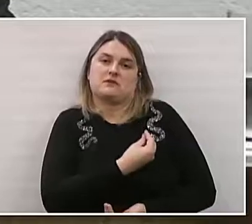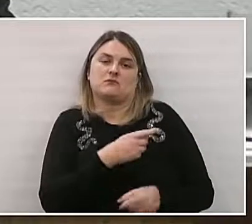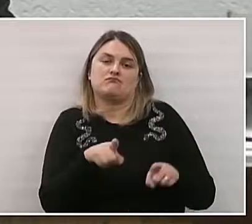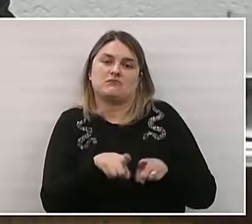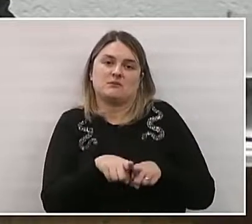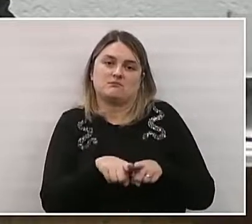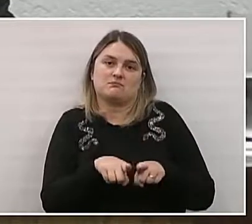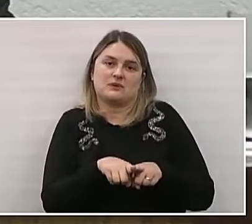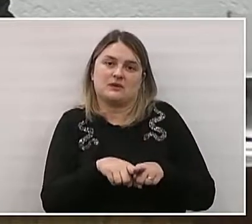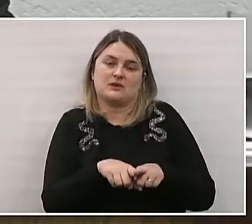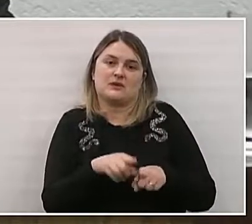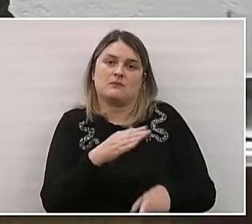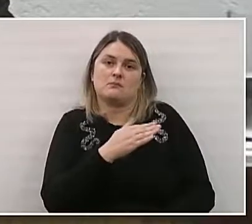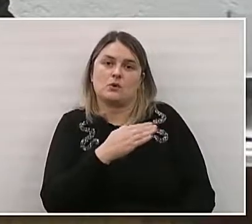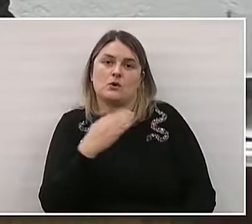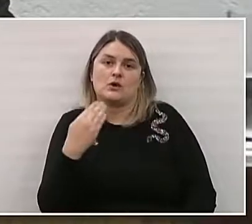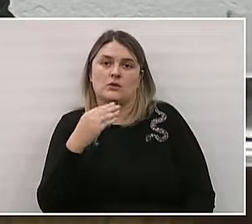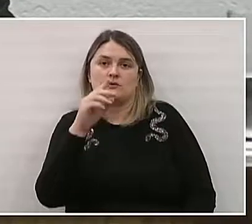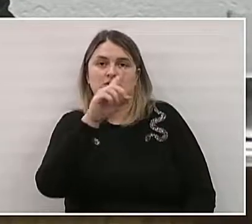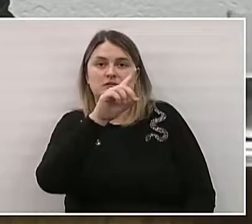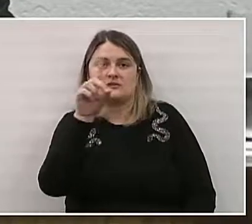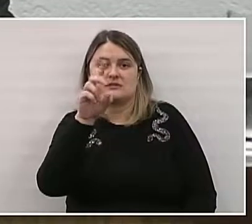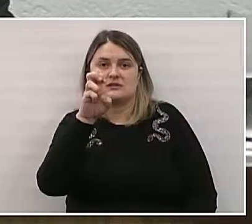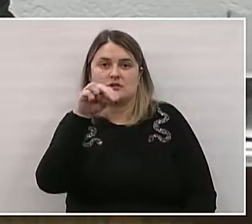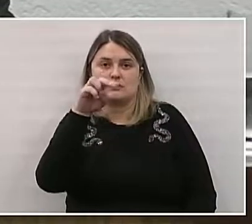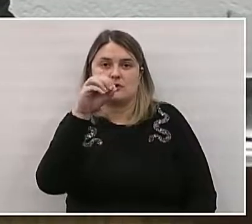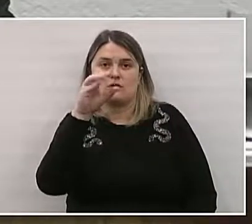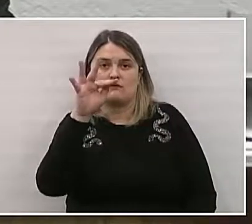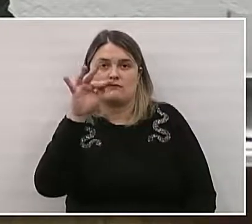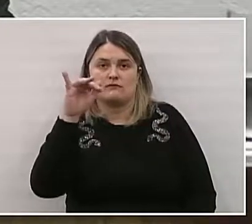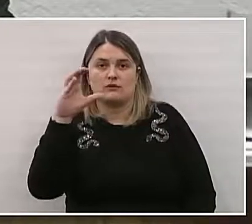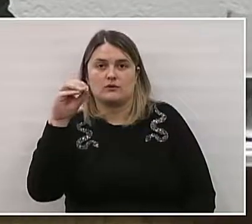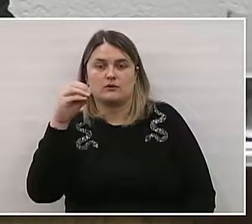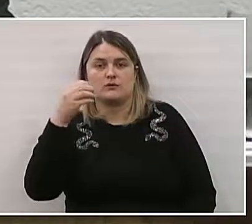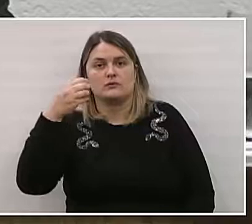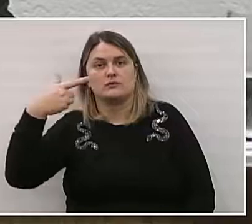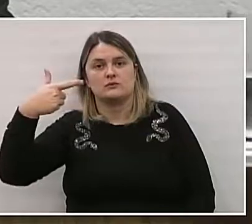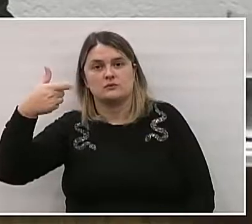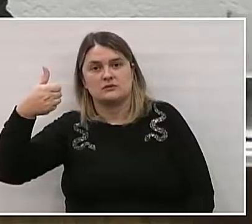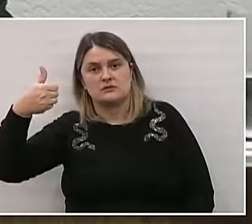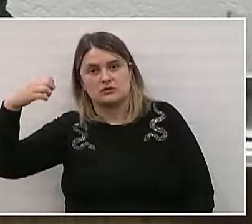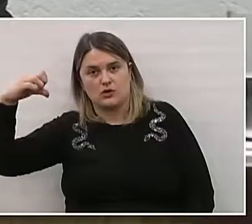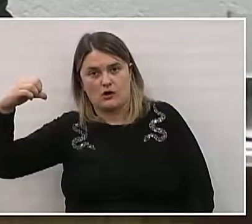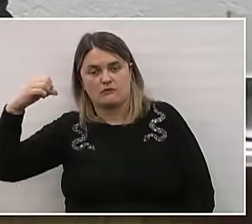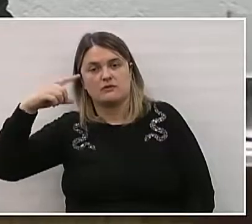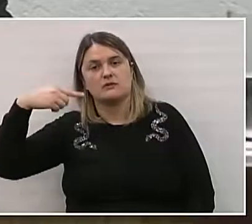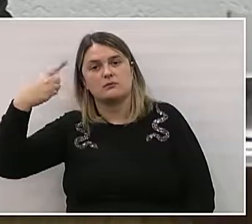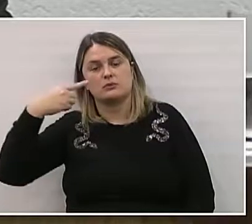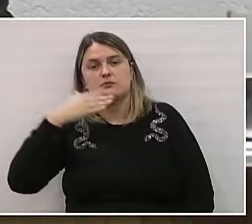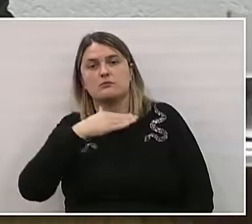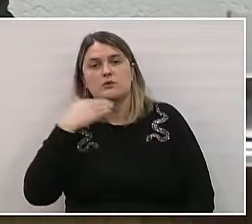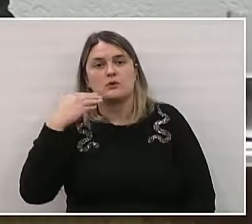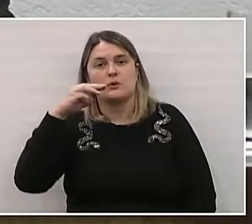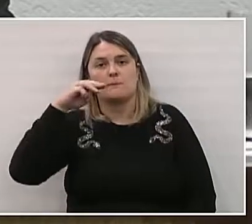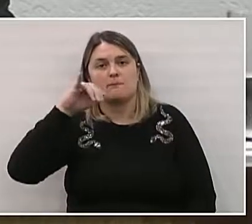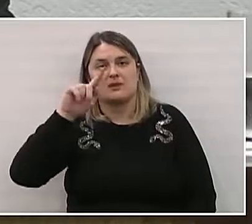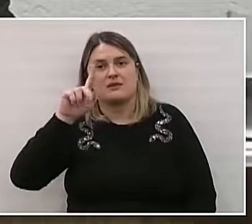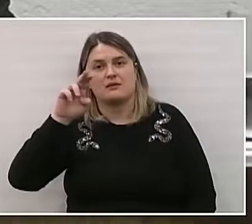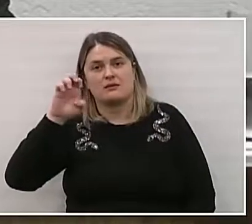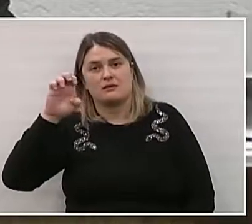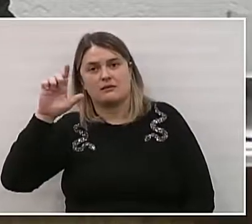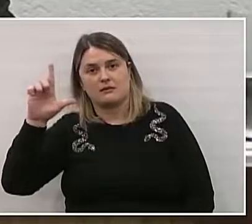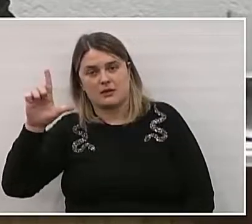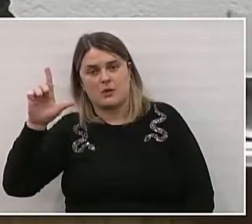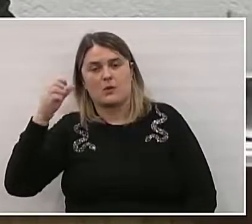o luto com a morte de Zenófio no ano de 2019 e depois com a morte de Miguel no